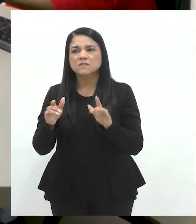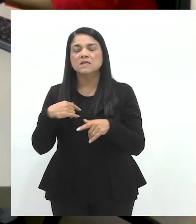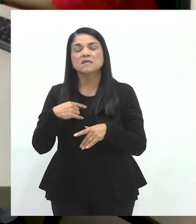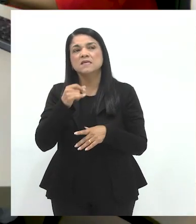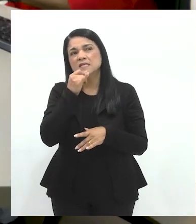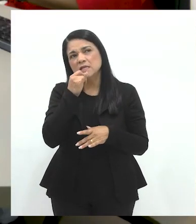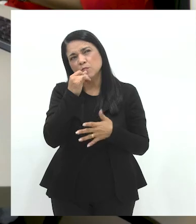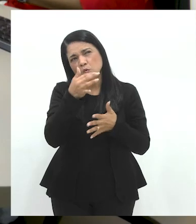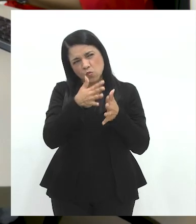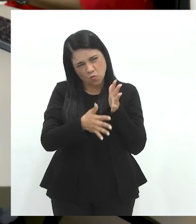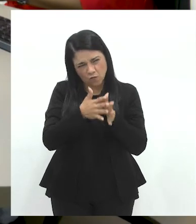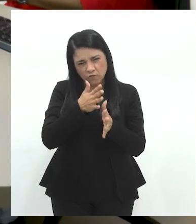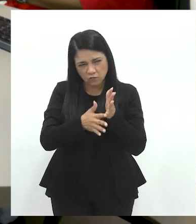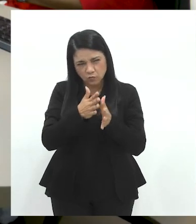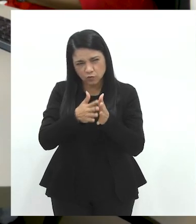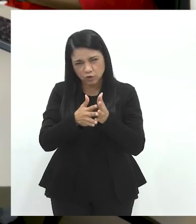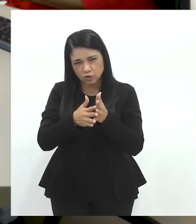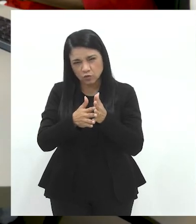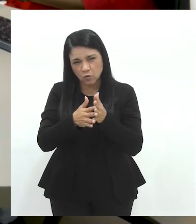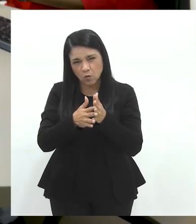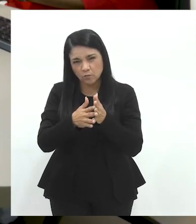Confunde com, por exemplo,